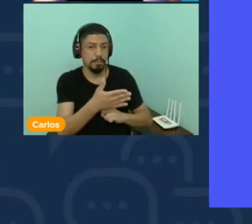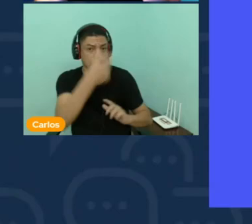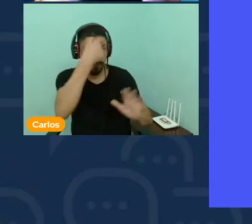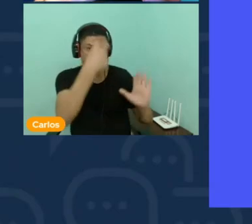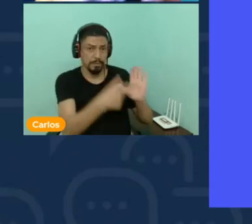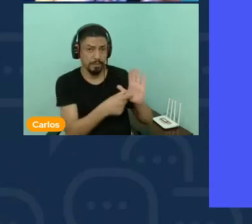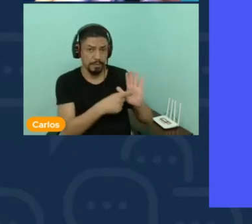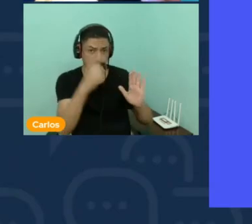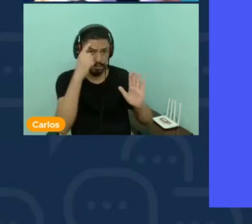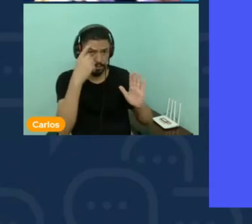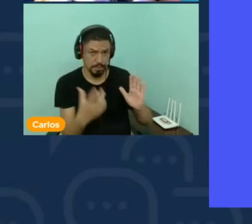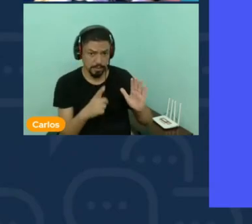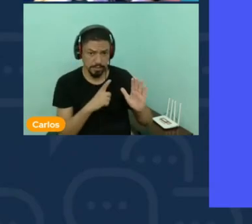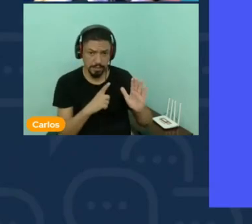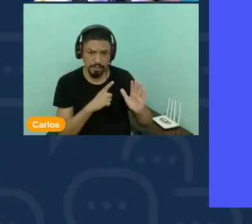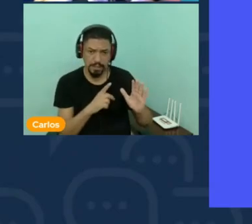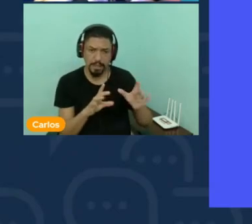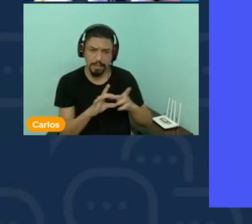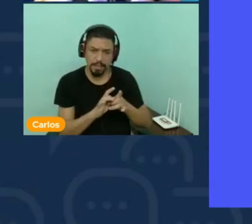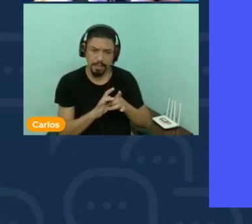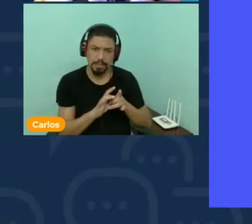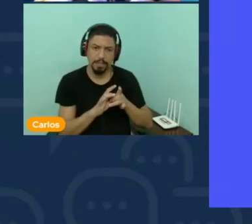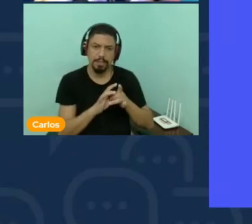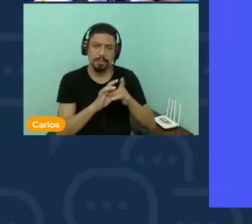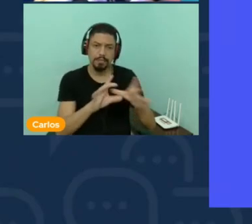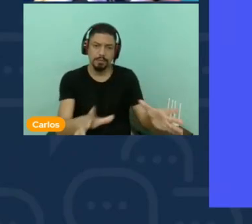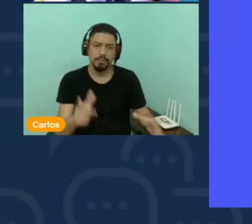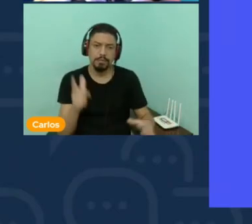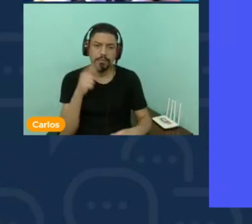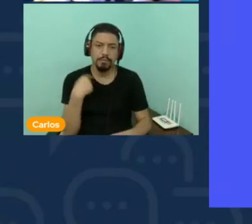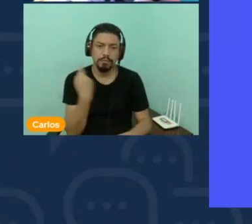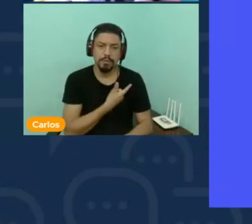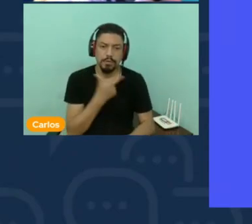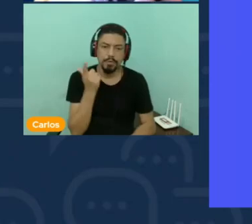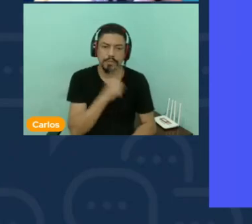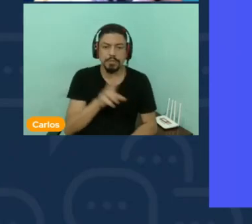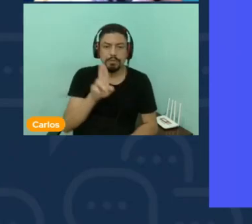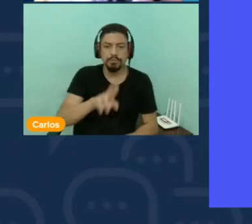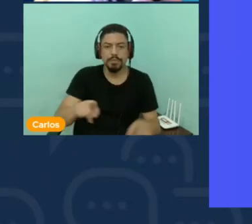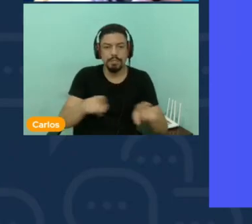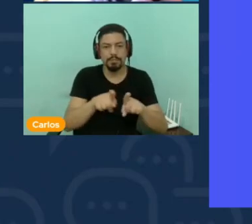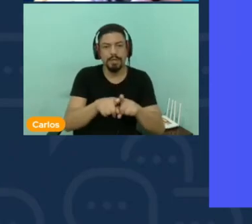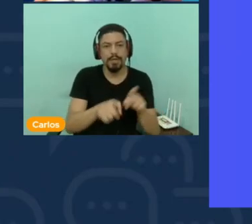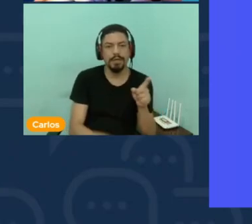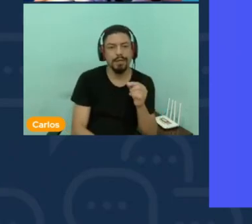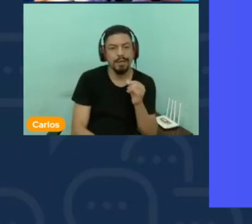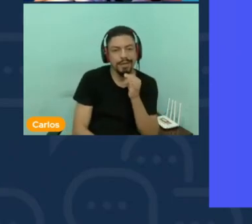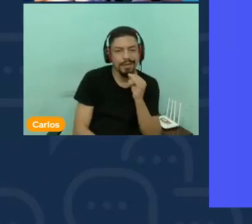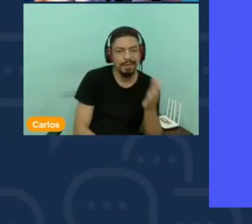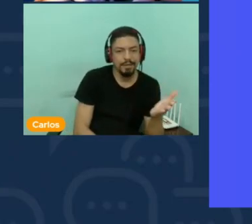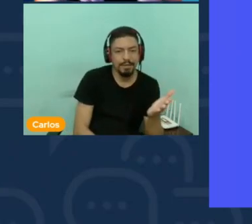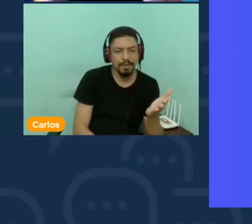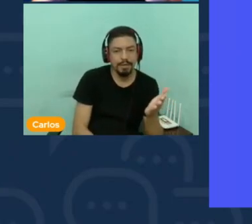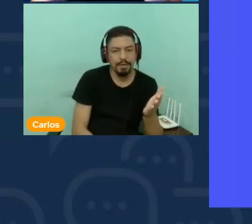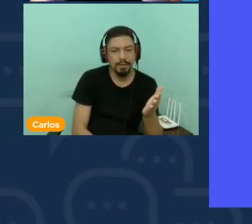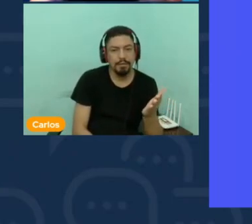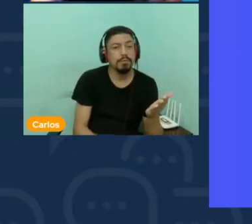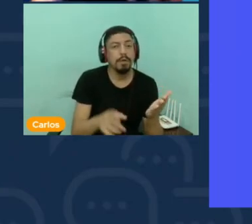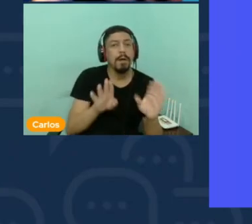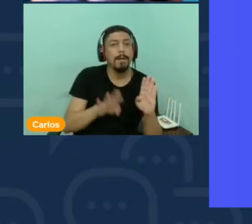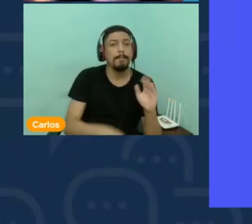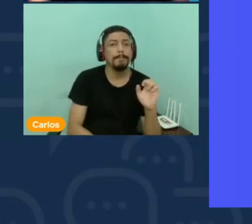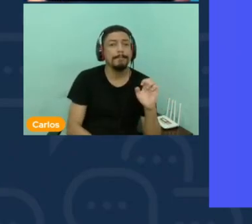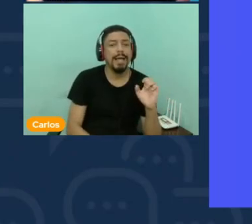estão disponíveis para a gente utilizar também. Um deles, o Amazon Bedrock. Com o